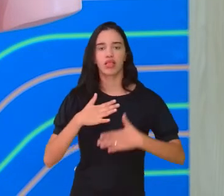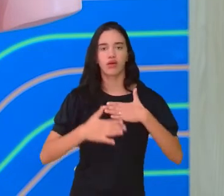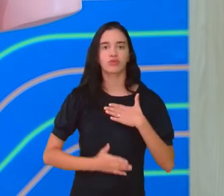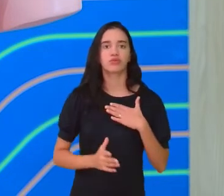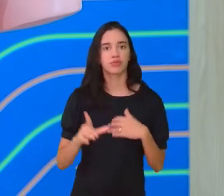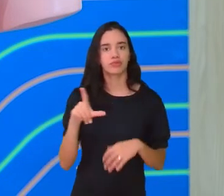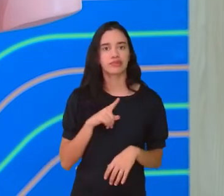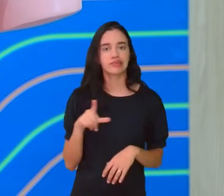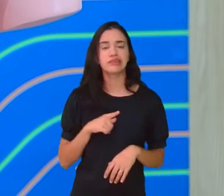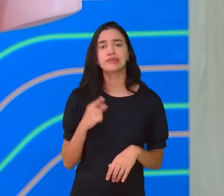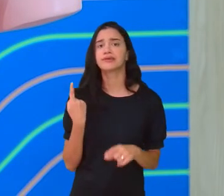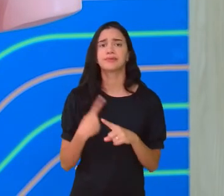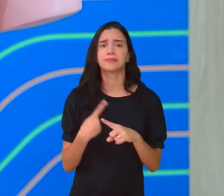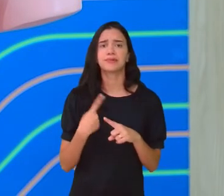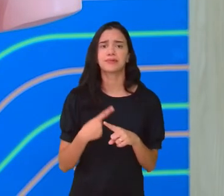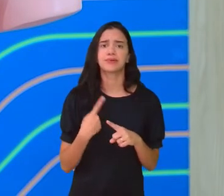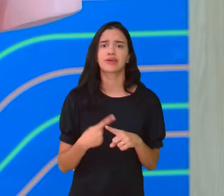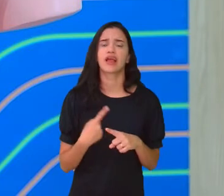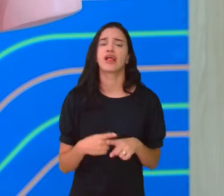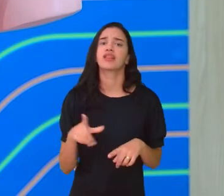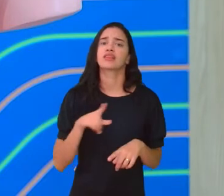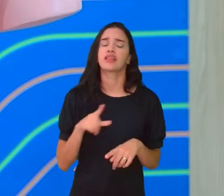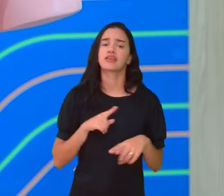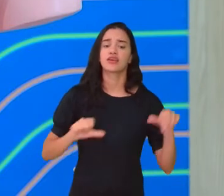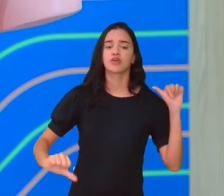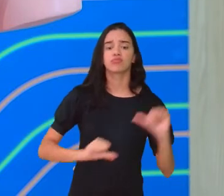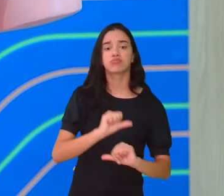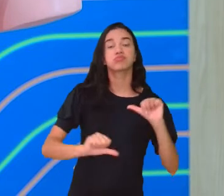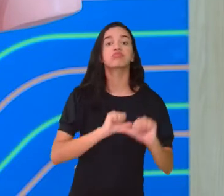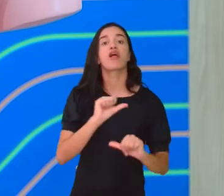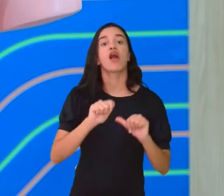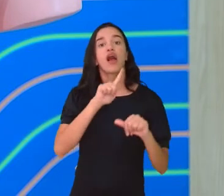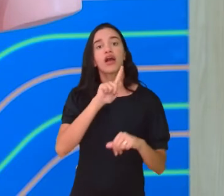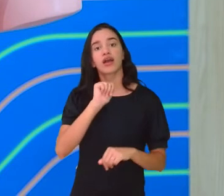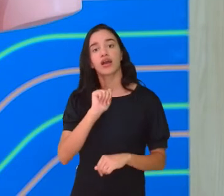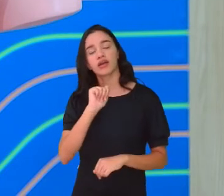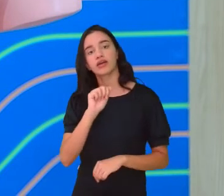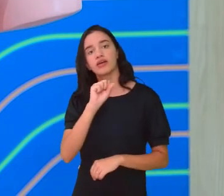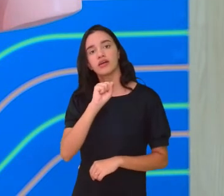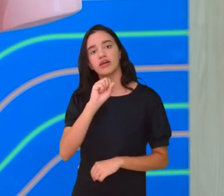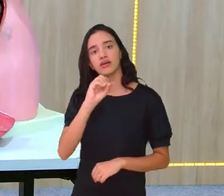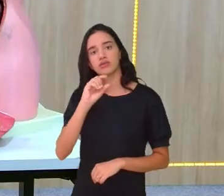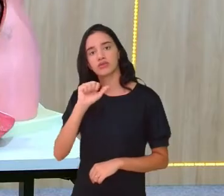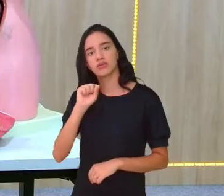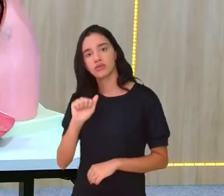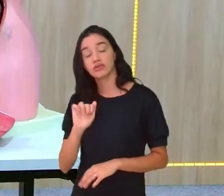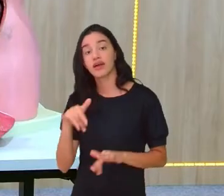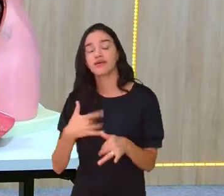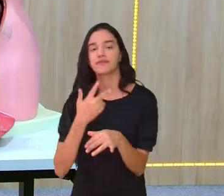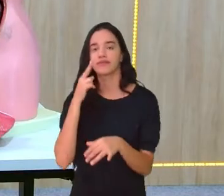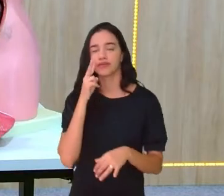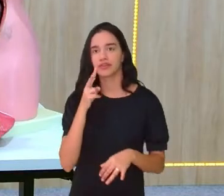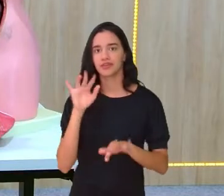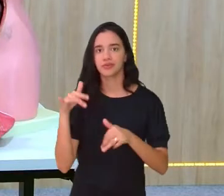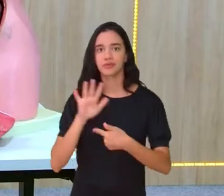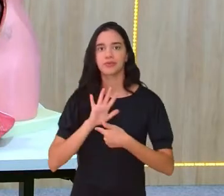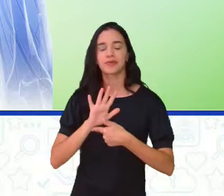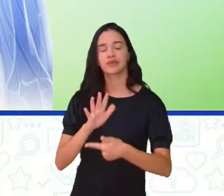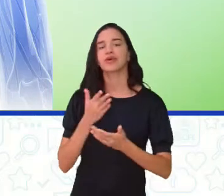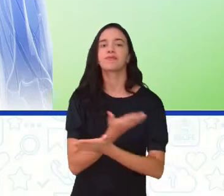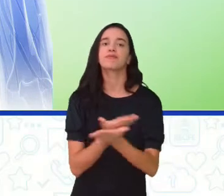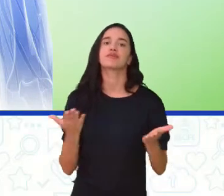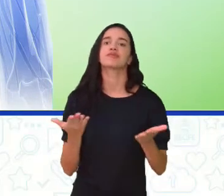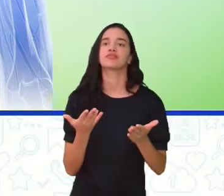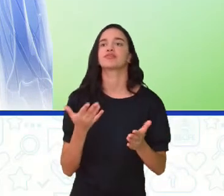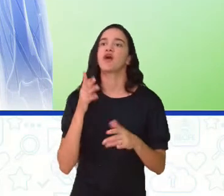tem e por que ele dito que tem essas trocas gasosas. Acompanhe aqui comigo. Vejam aqui o que eu trouxe para vocês, uma